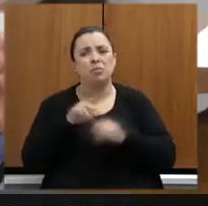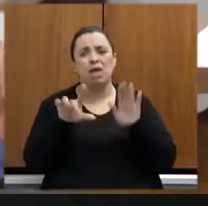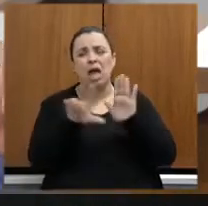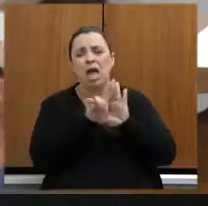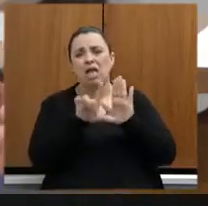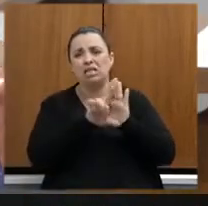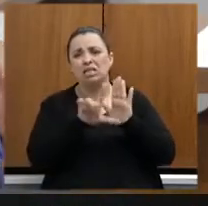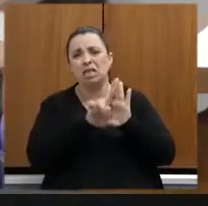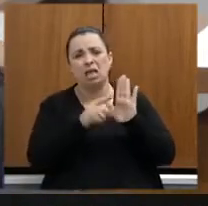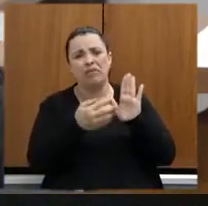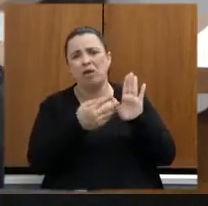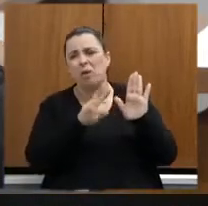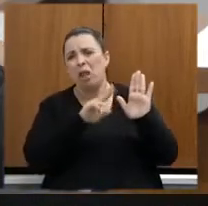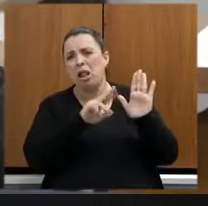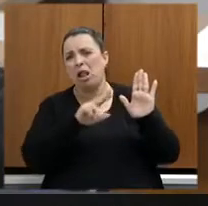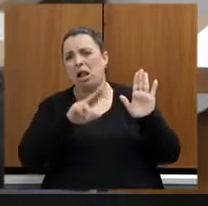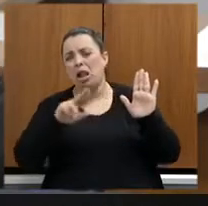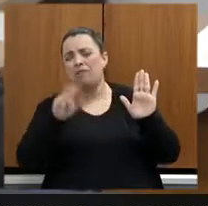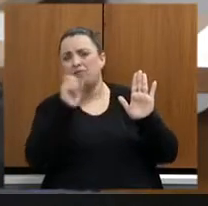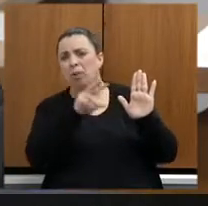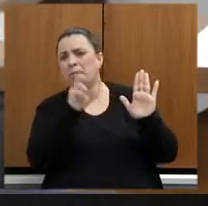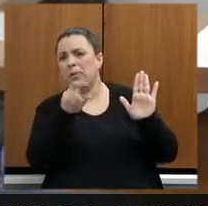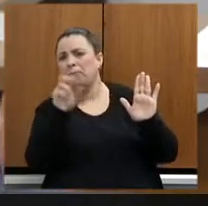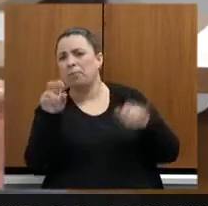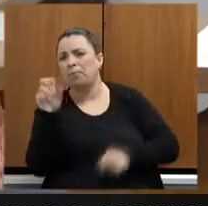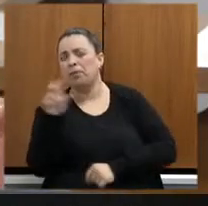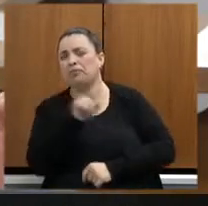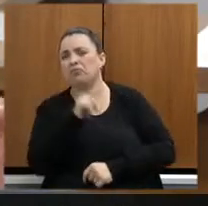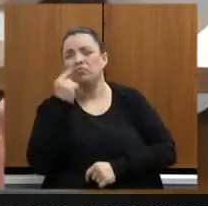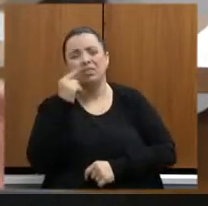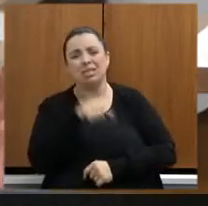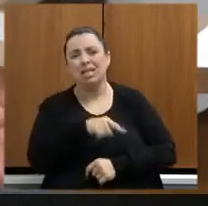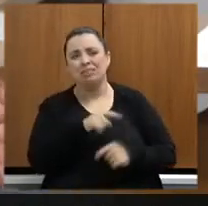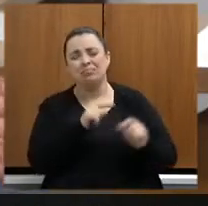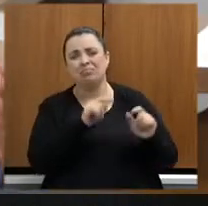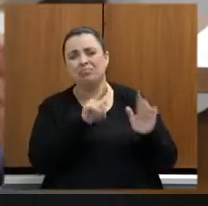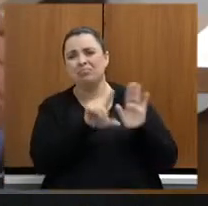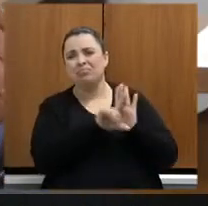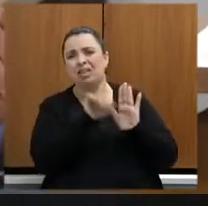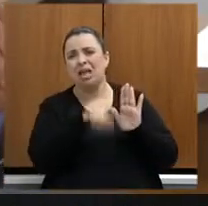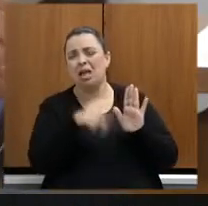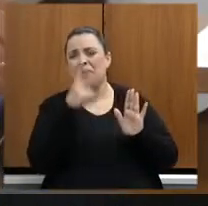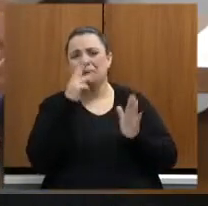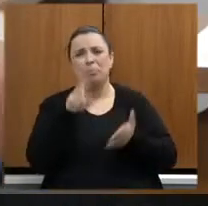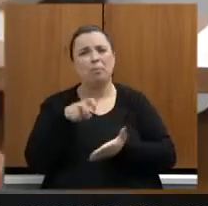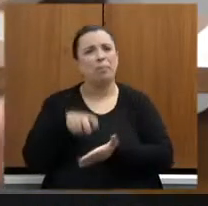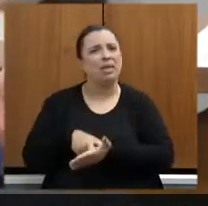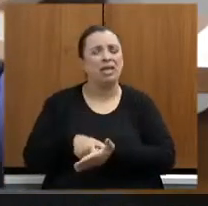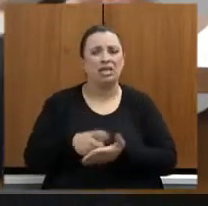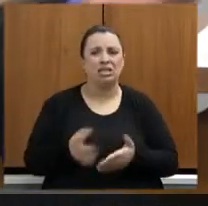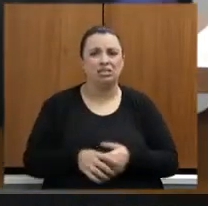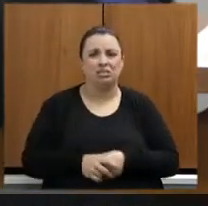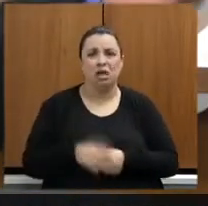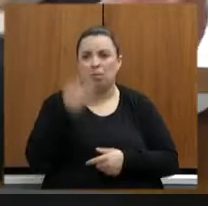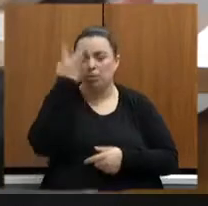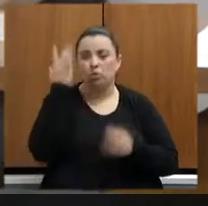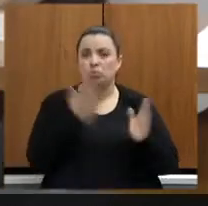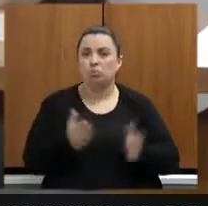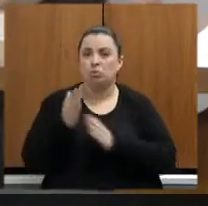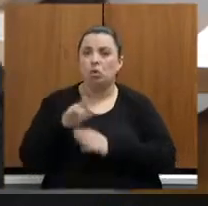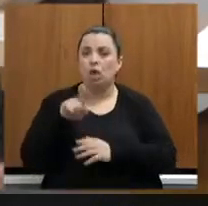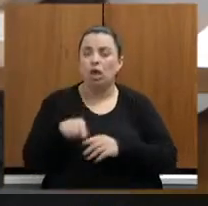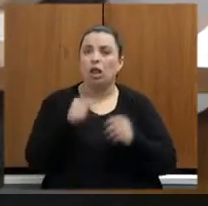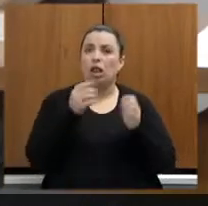voltado das dessa área rural que é da nossa que penosa o produtor rural ele tem que produzir quando